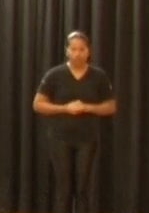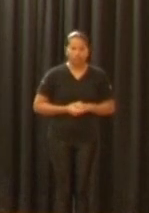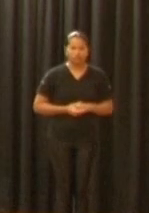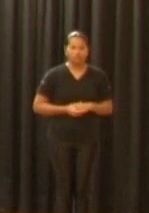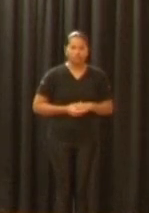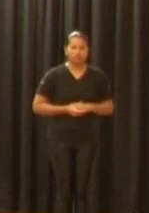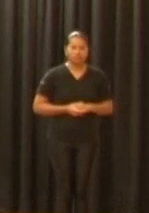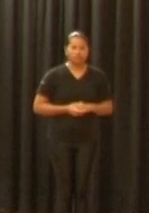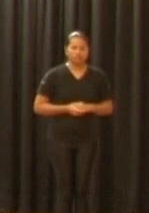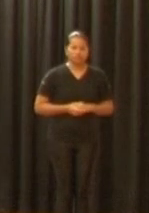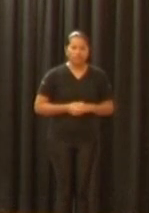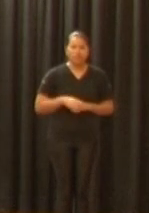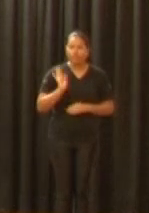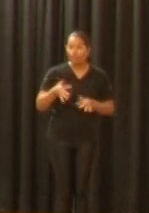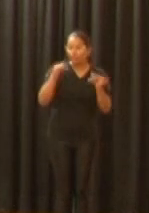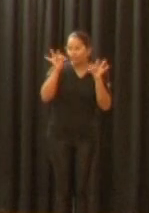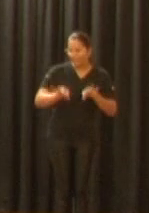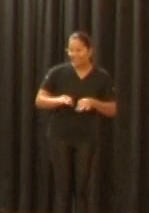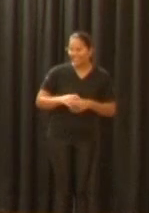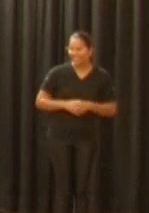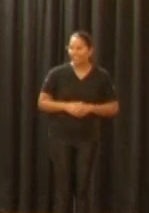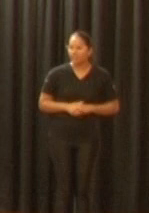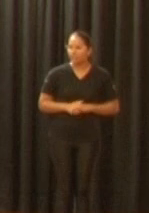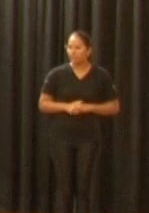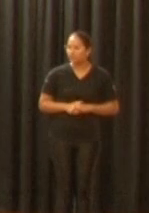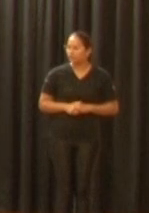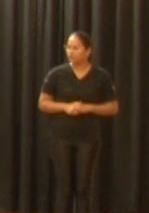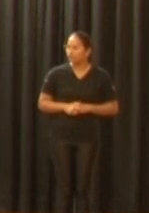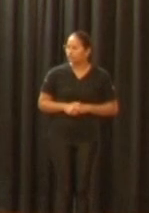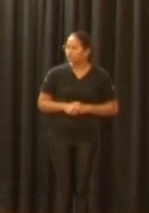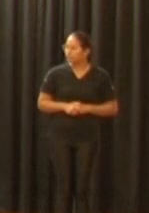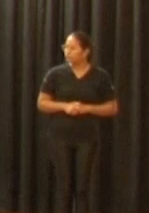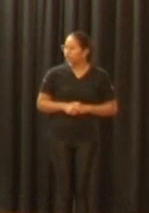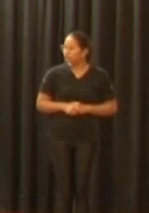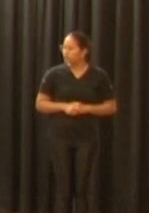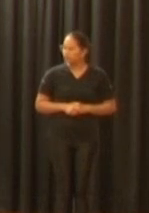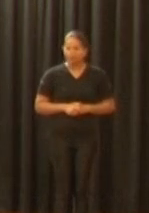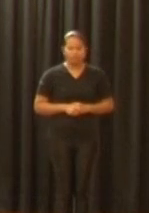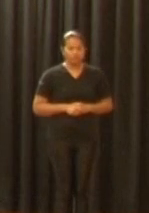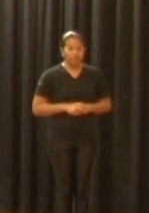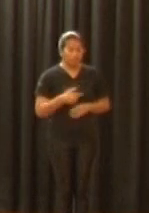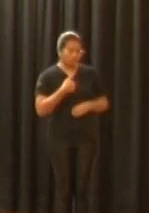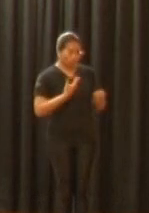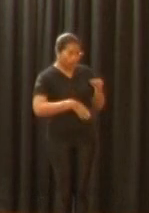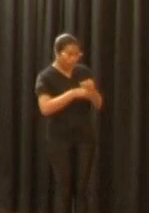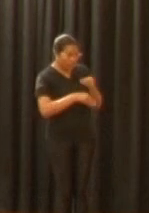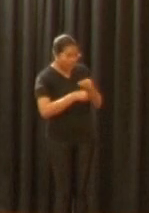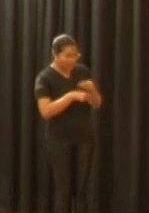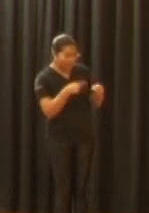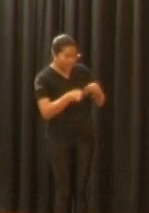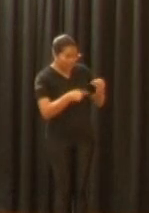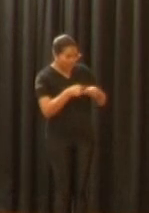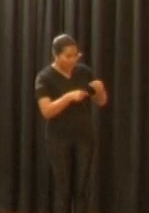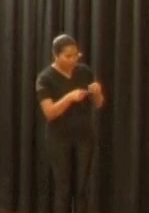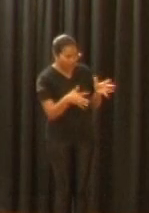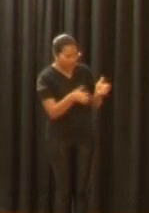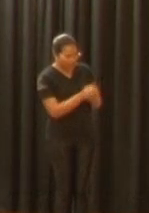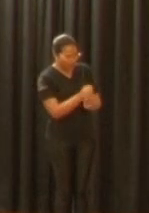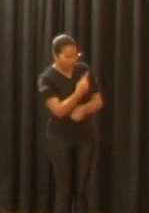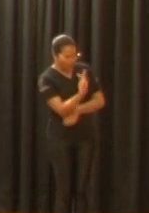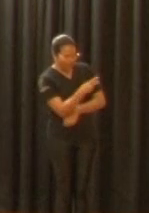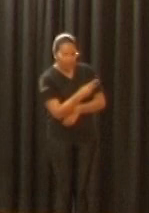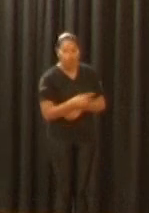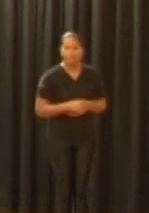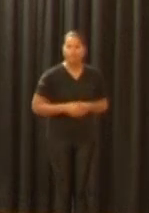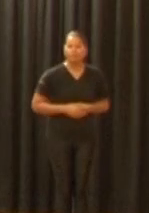pode parar. Já terminei. O Anaí, dialogando com o que você está colocando, é que a deficiência